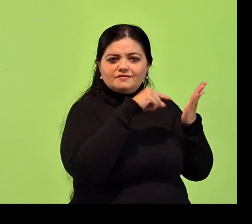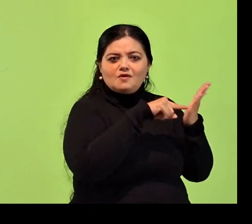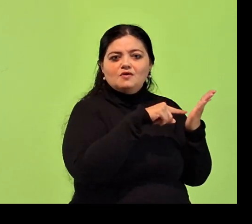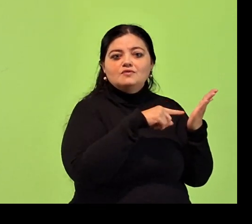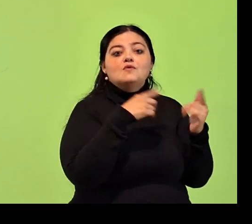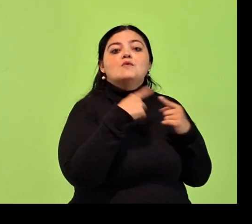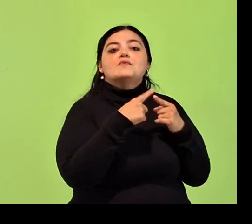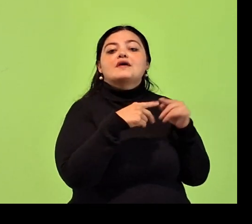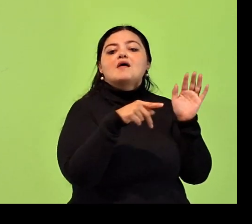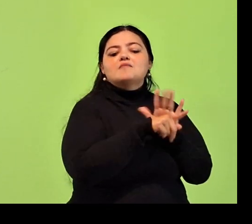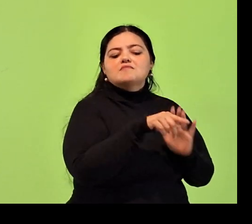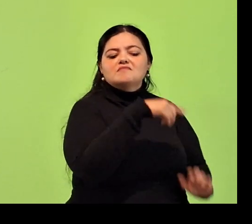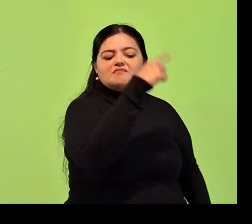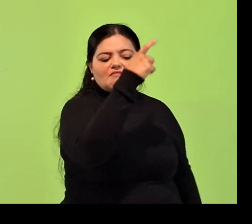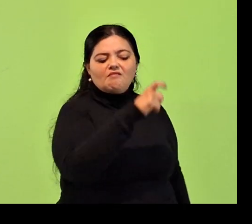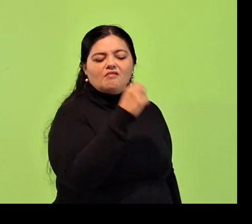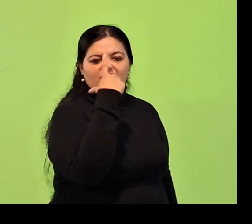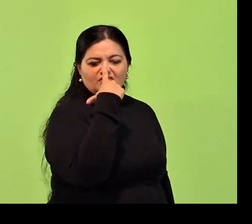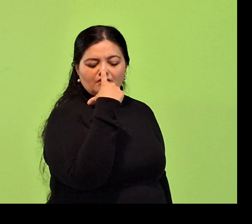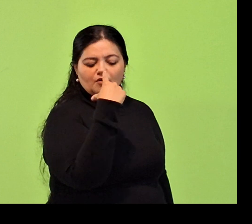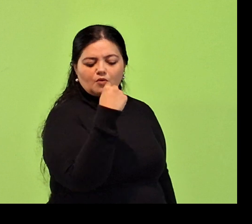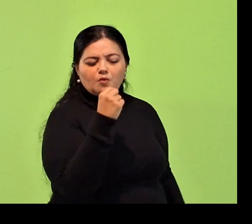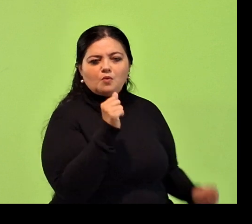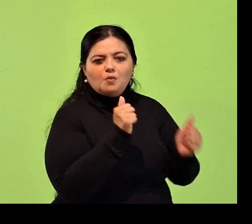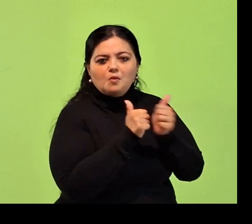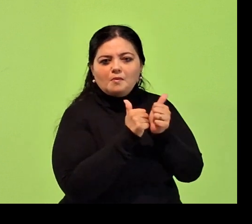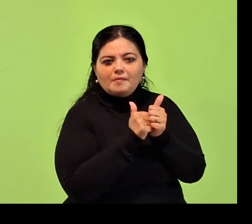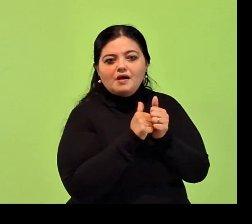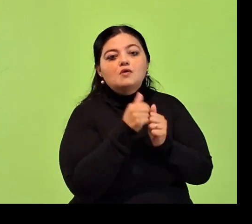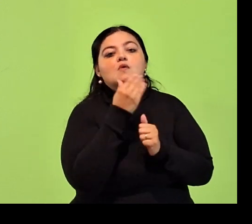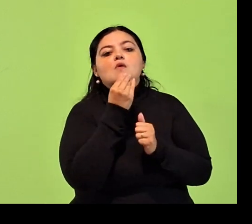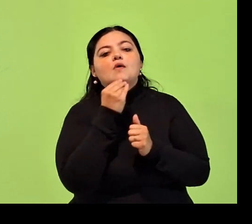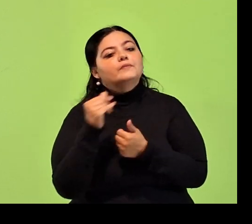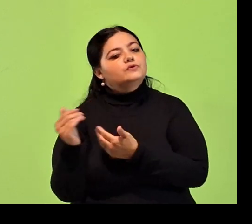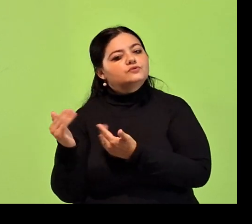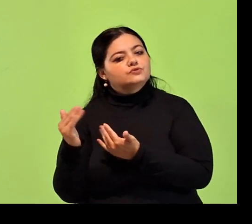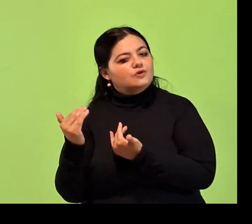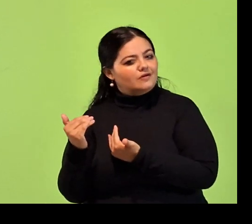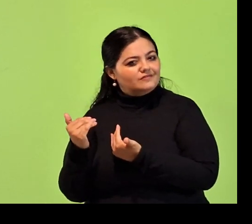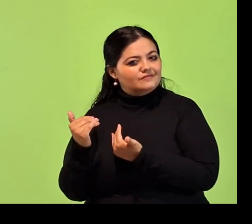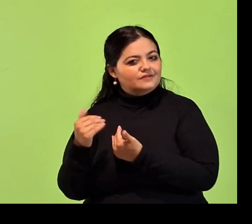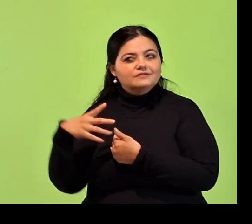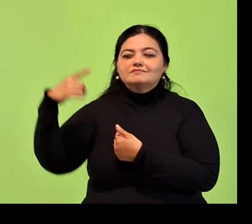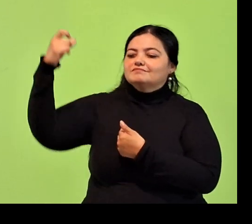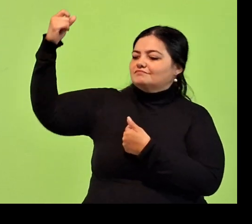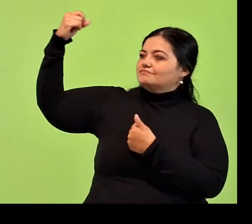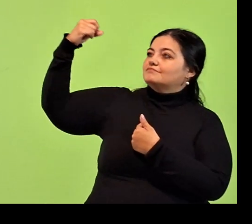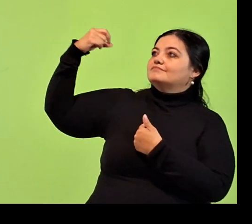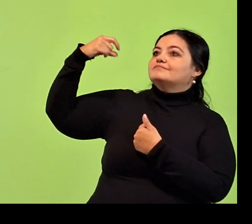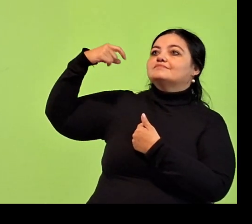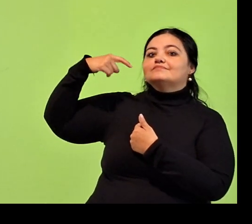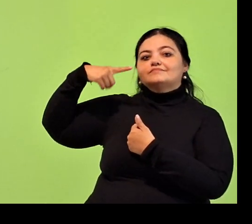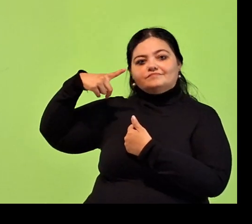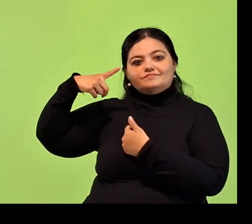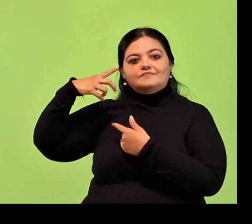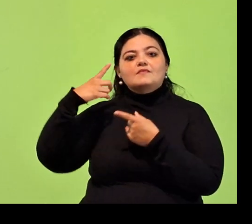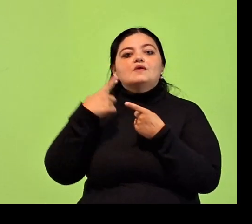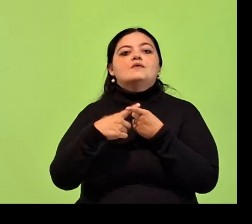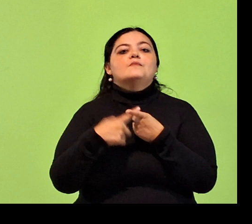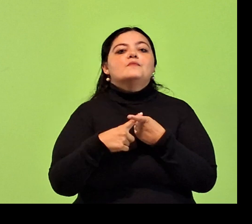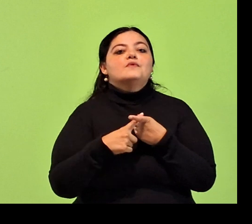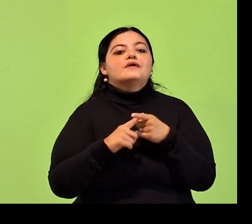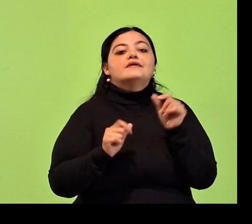o arquétipo da bruxa, ao lado de um homem muito mais jovem, se banhando no sol, sem imaginar o que a vida dela